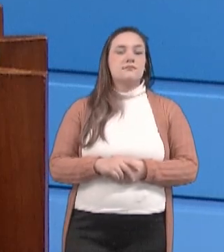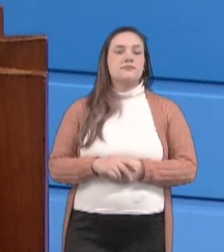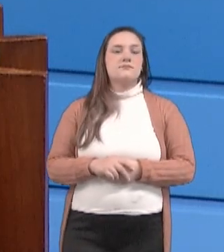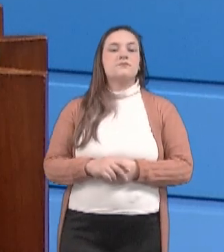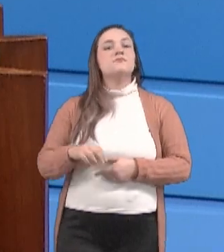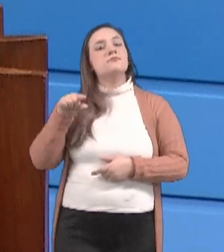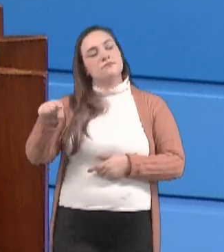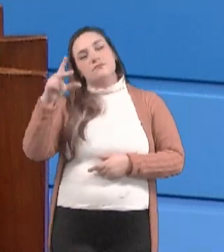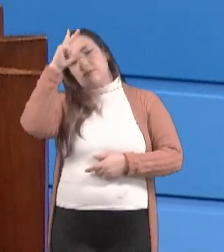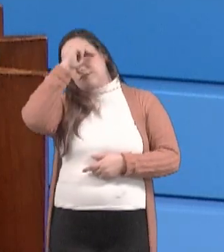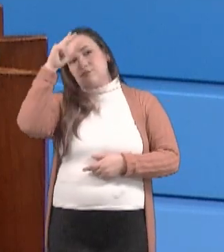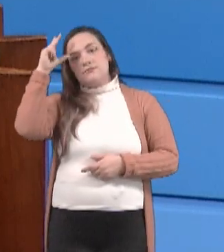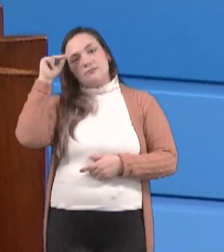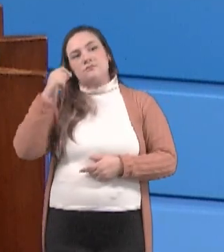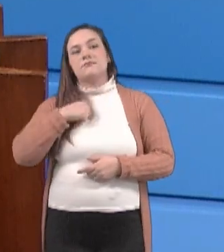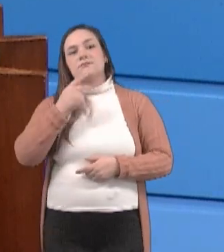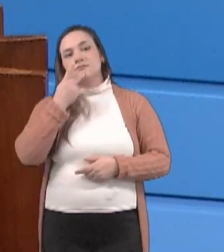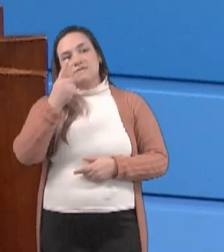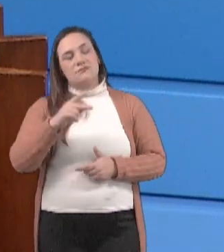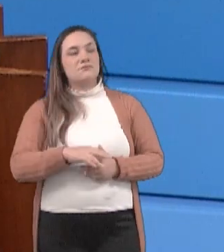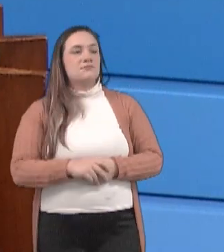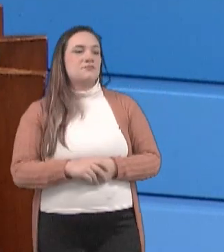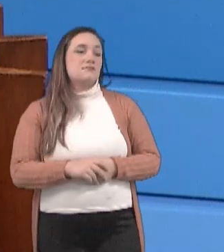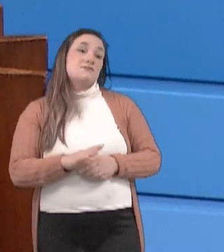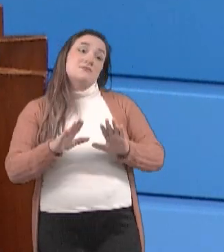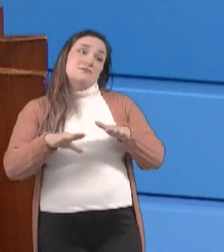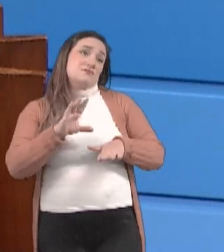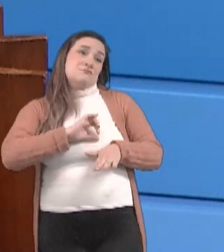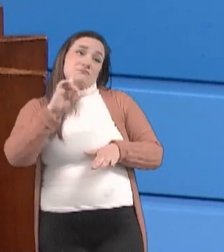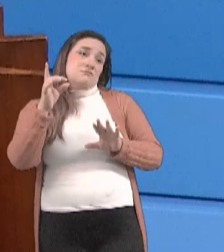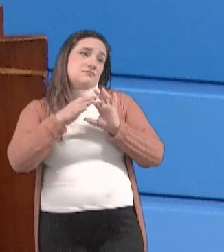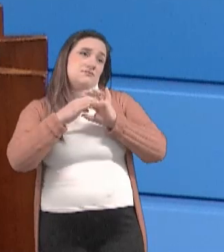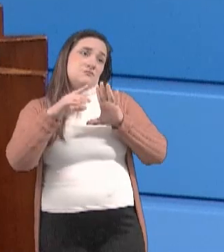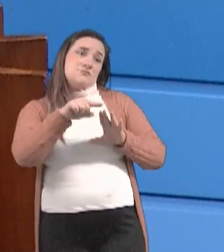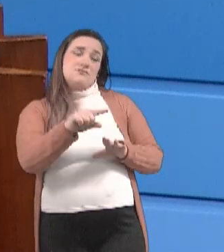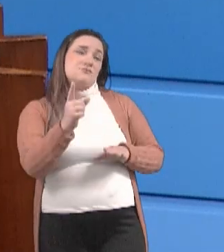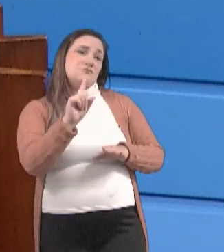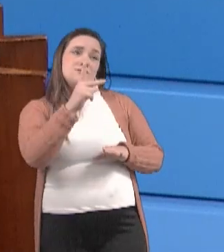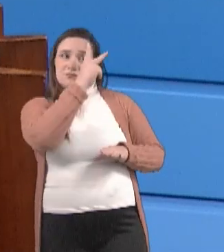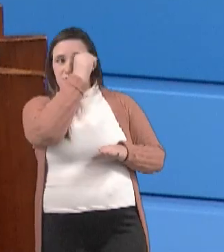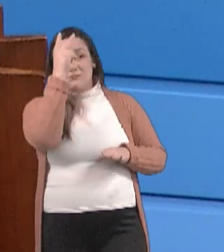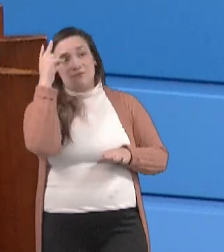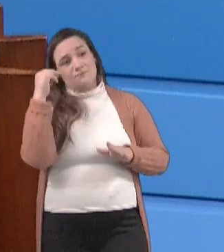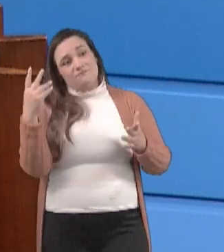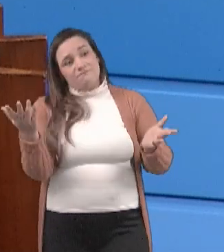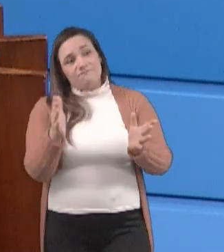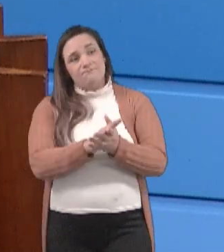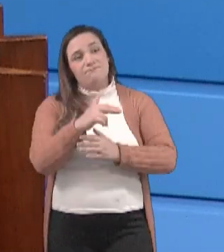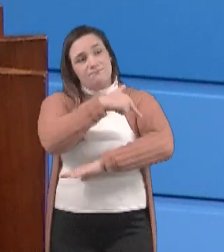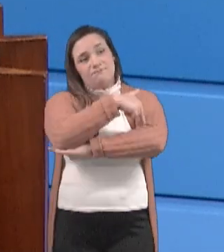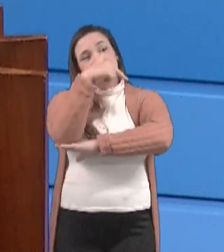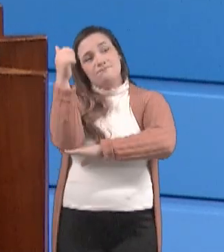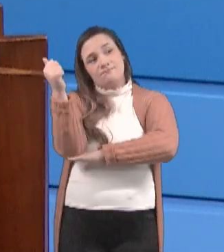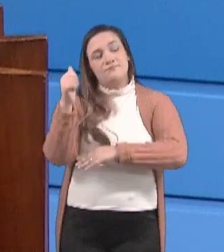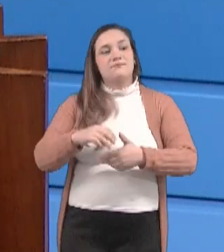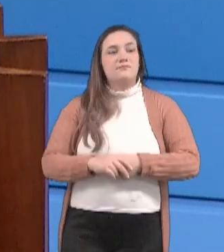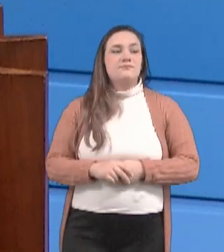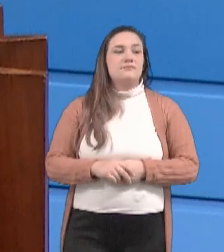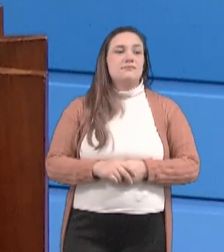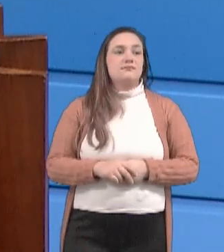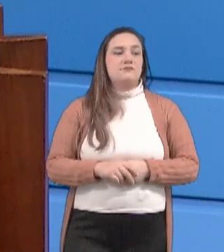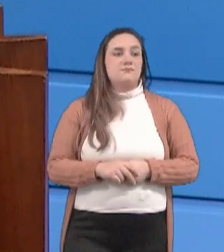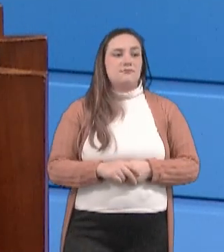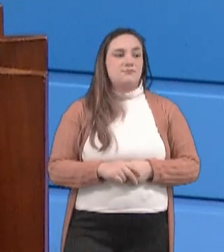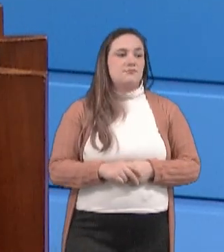cidade, eu digo a ela, às vezes foi vontade de Deus, você perdeu as eleições. Mas em Nova